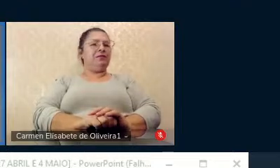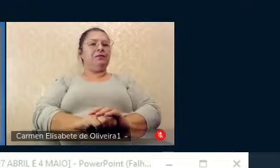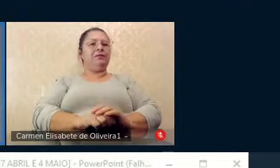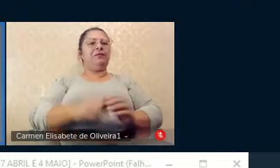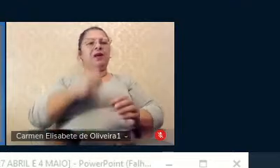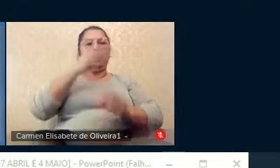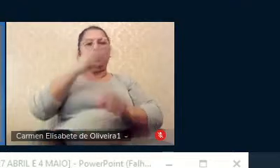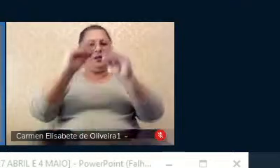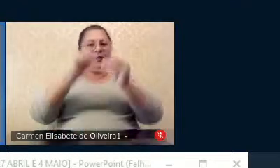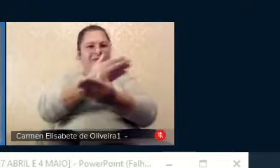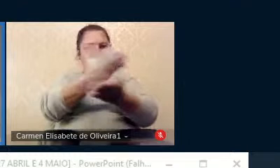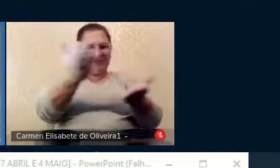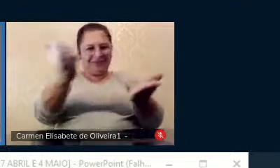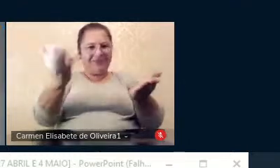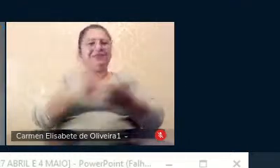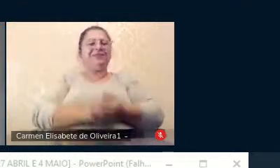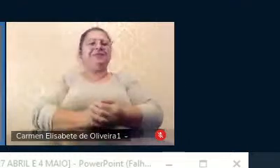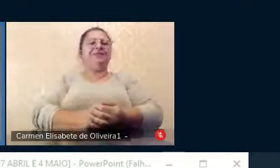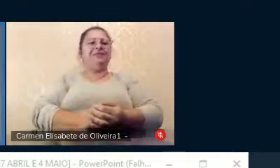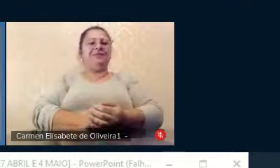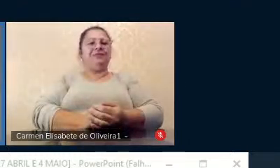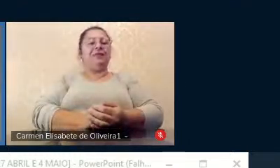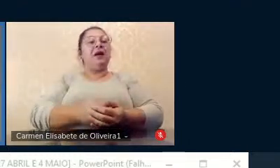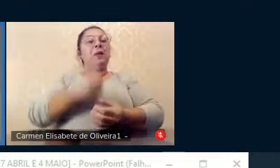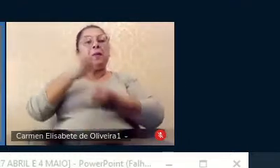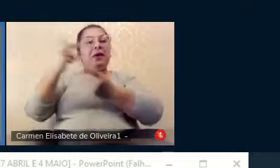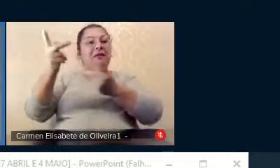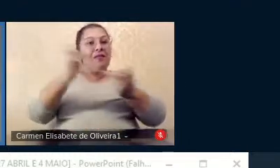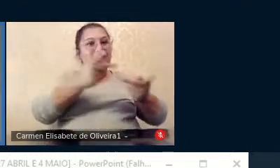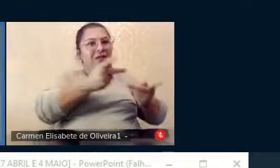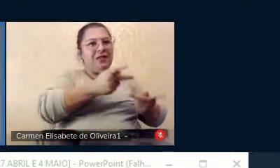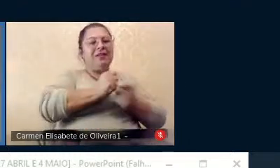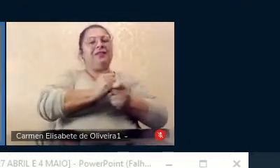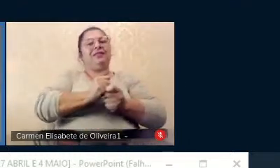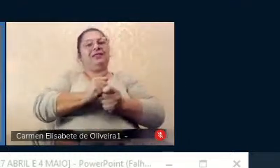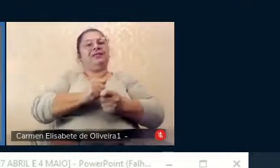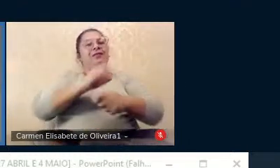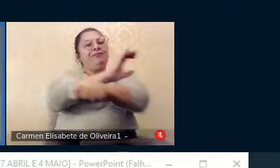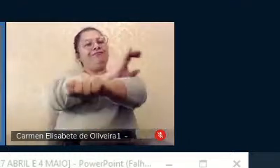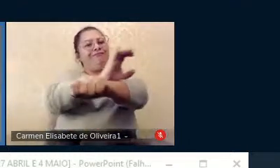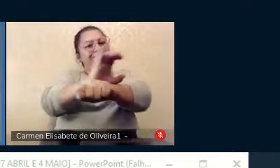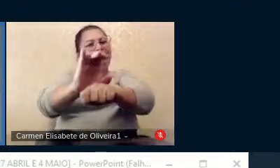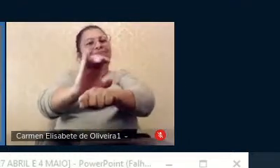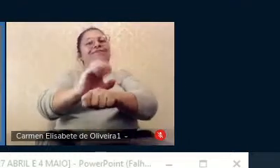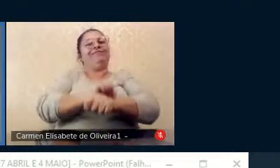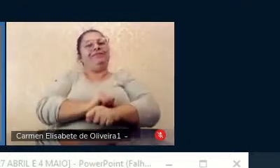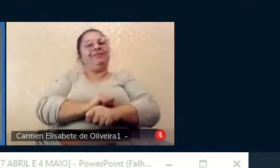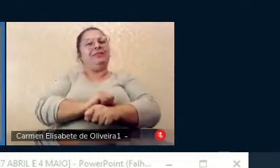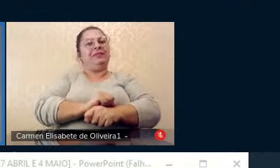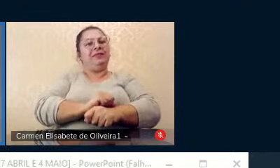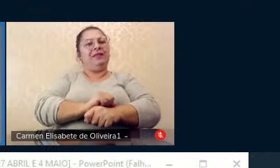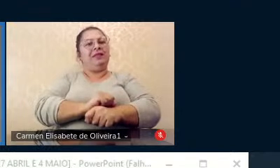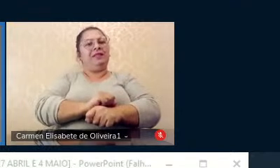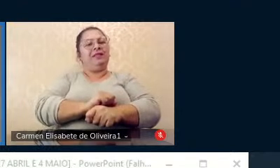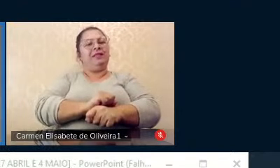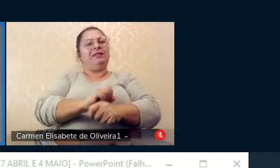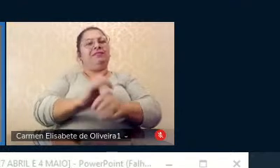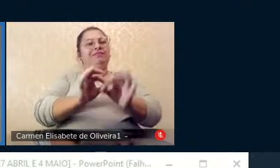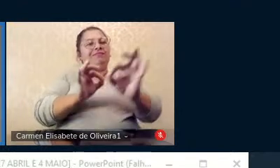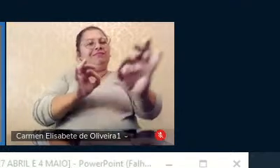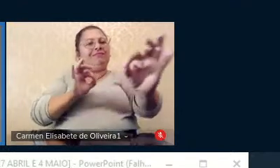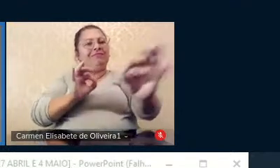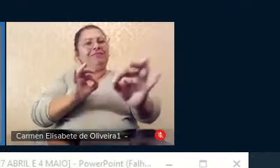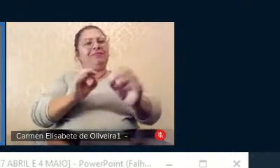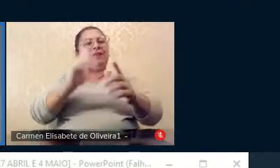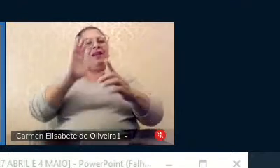Então, boa noite a todos. Sejam bem-vindos ao nosso curso de extensão de literatura